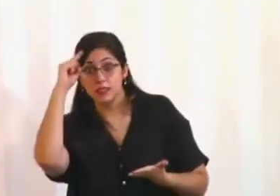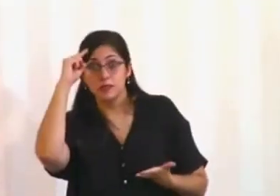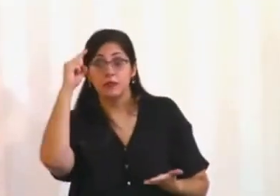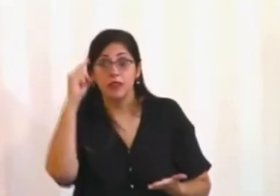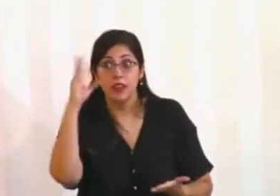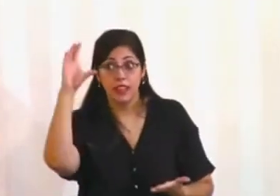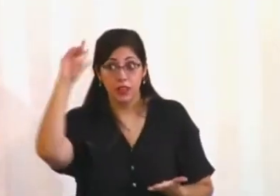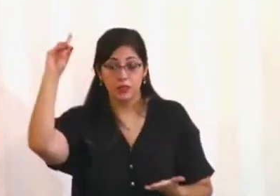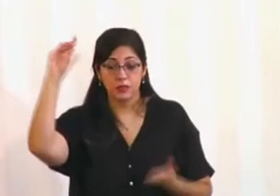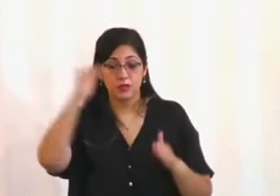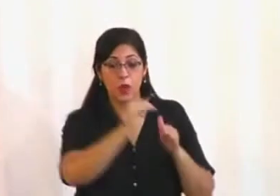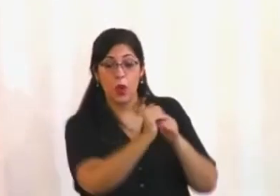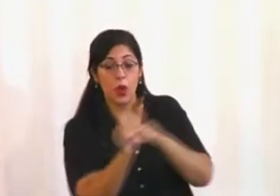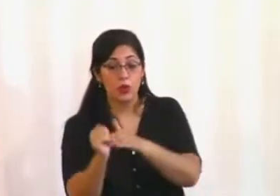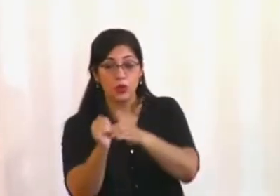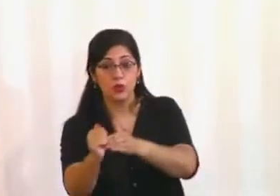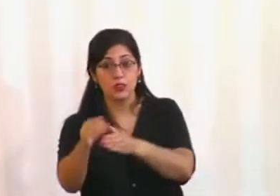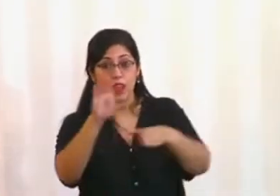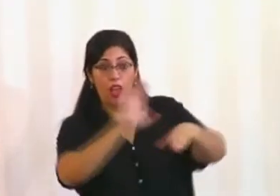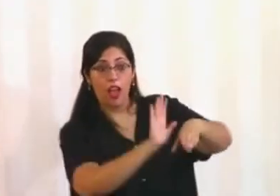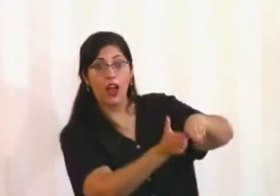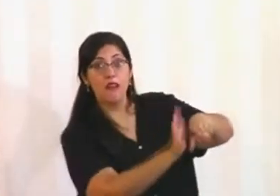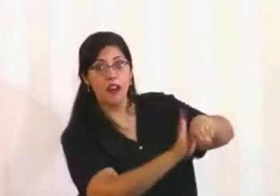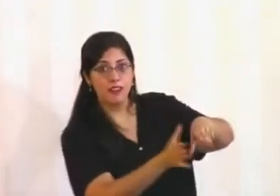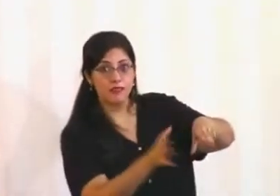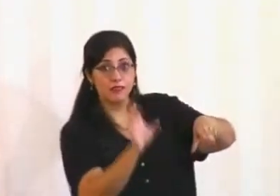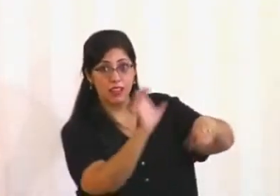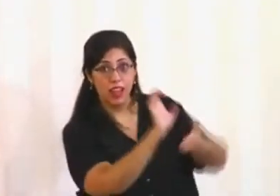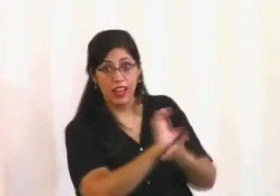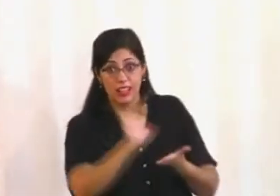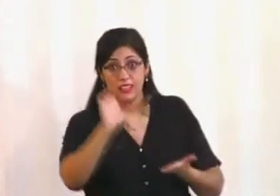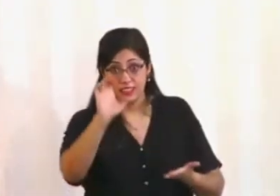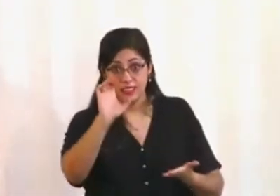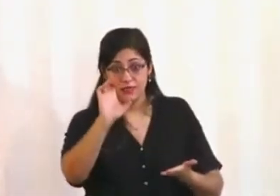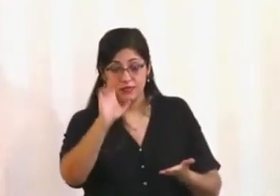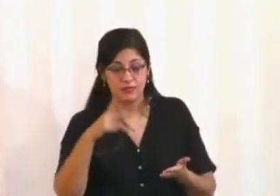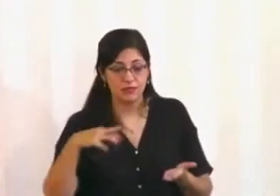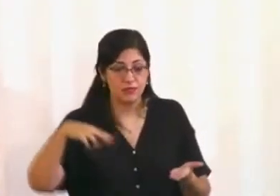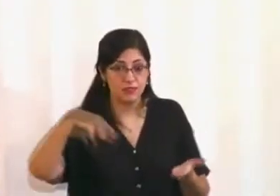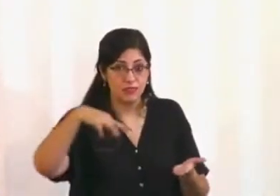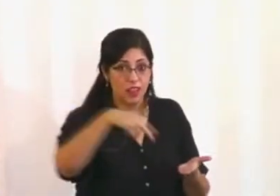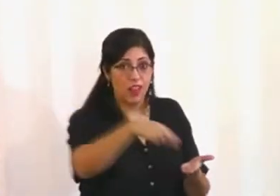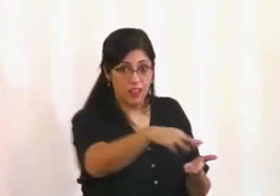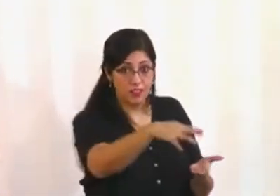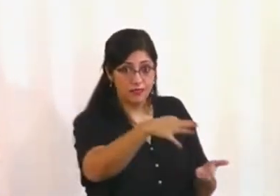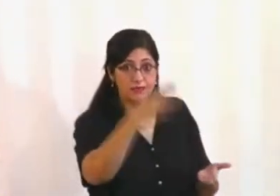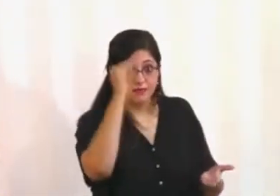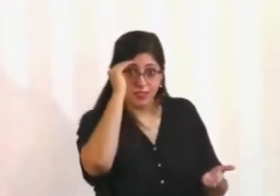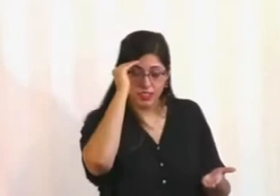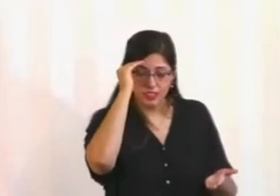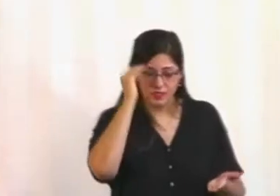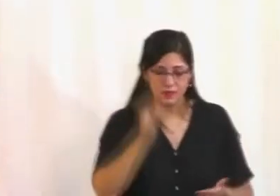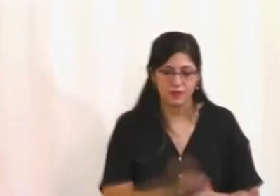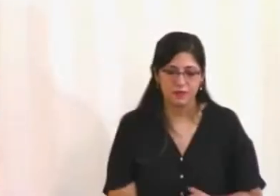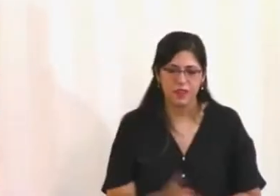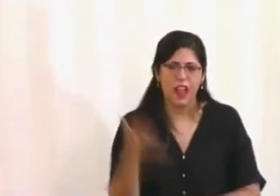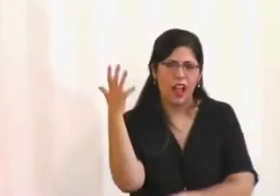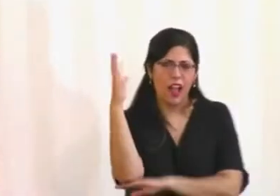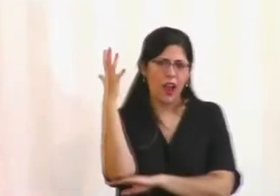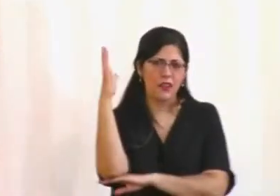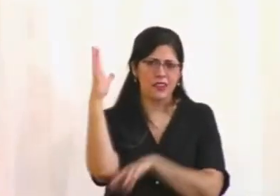momento. Ele deita debaixo de um pé de zimbro, como as crianças estão desenhando. É uma árvore pequenininha, que se dá na